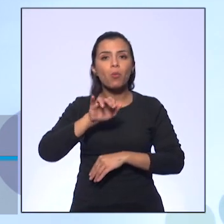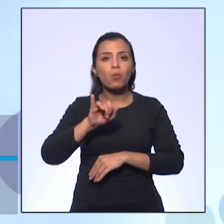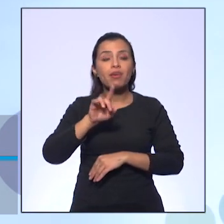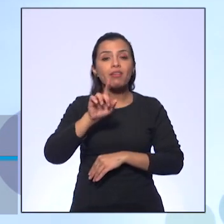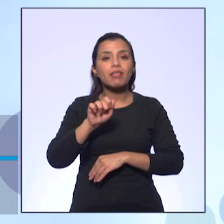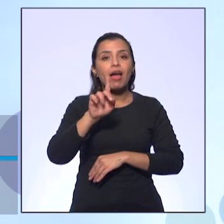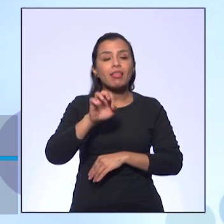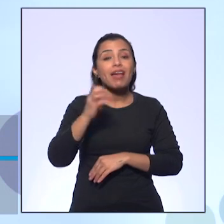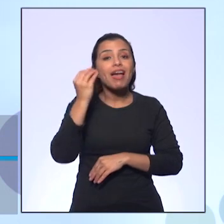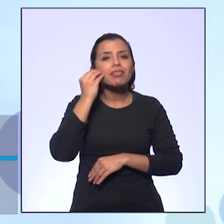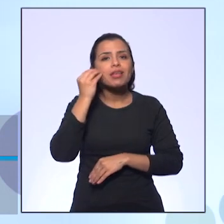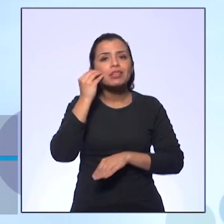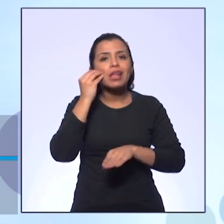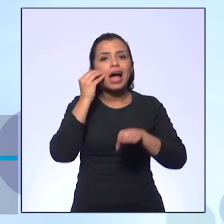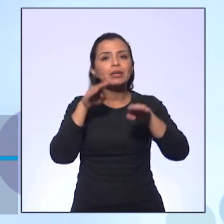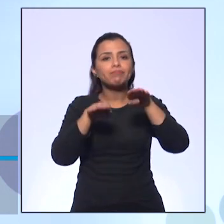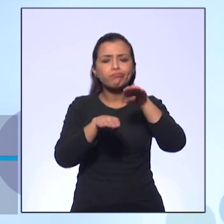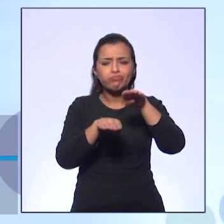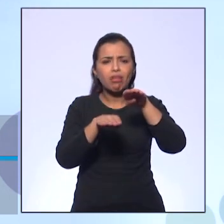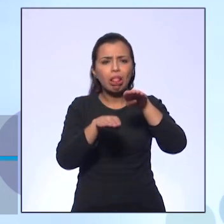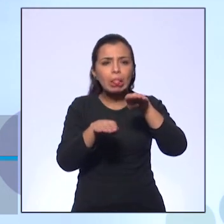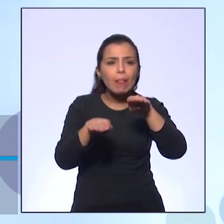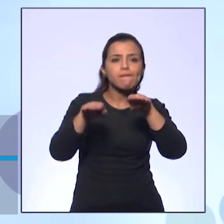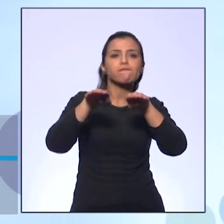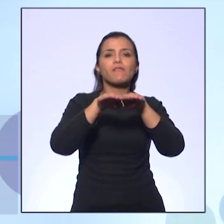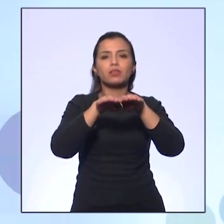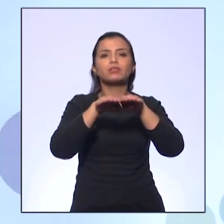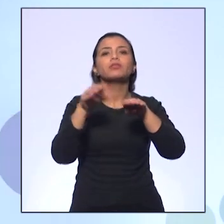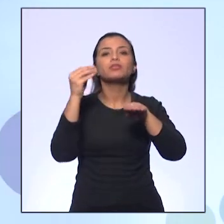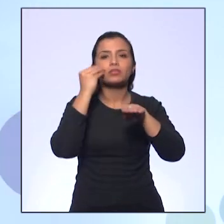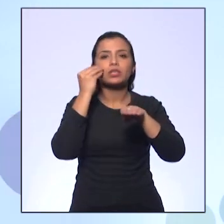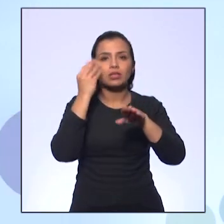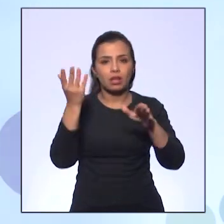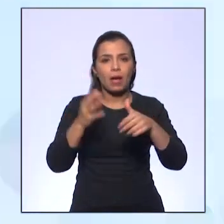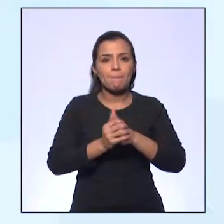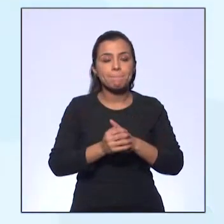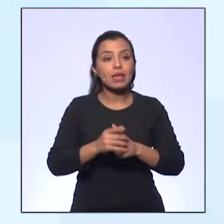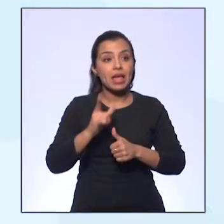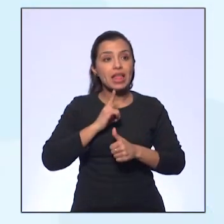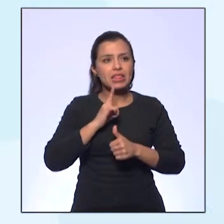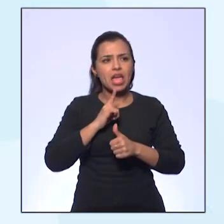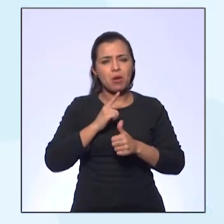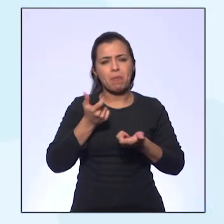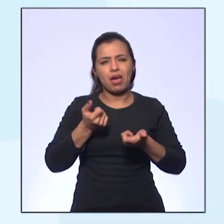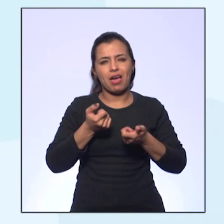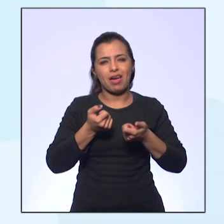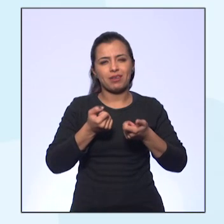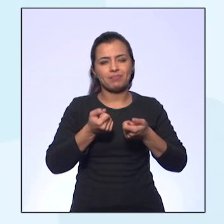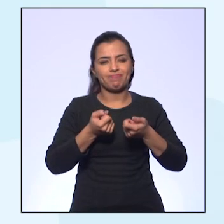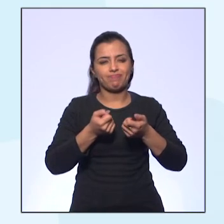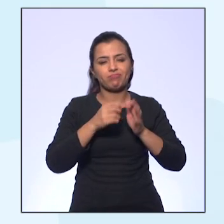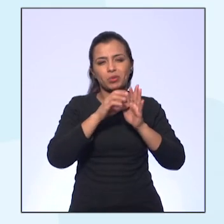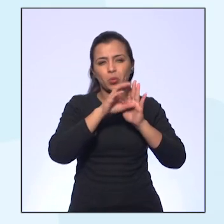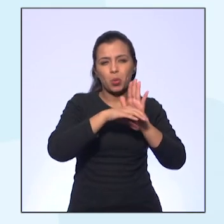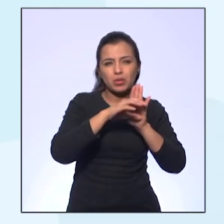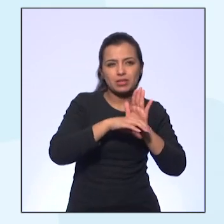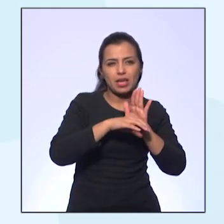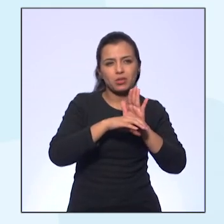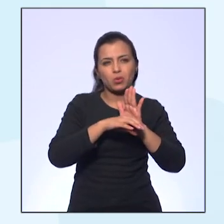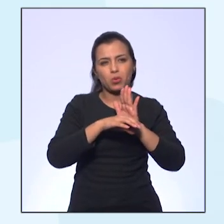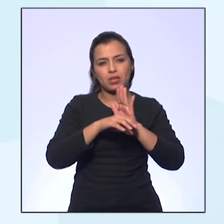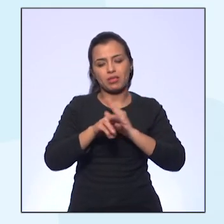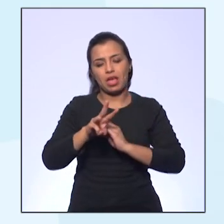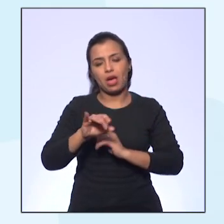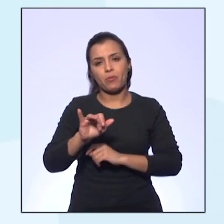mesmas oportunidades para as pessoas. Eu peguei uma definição do Wikipedia, que é uma enciclopédia livre, mas que talvez não